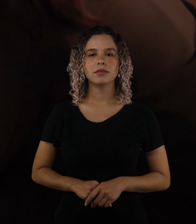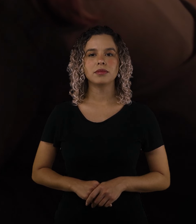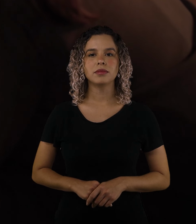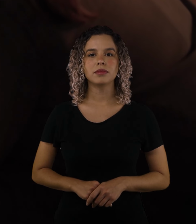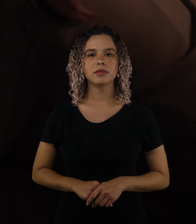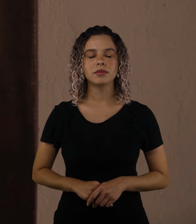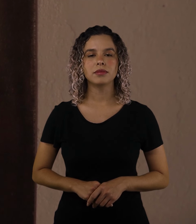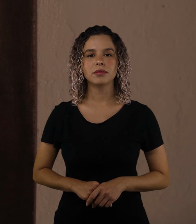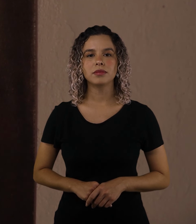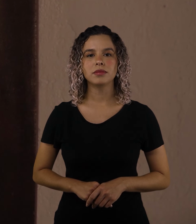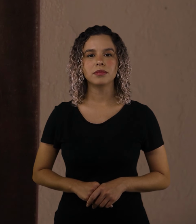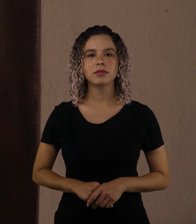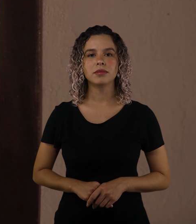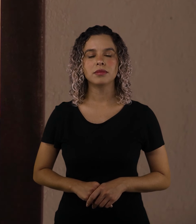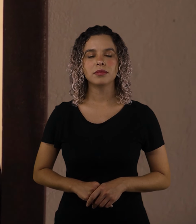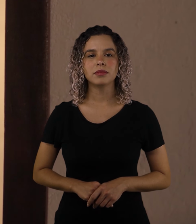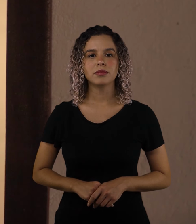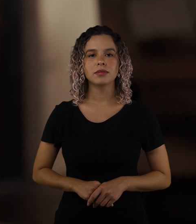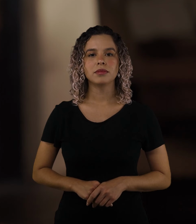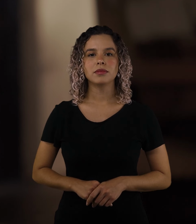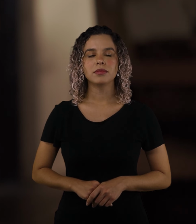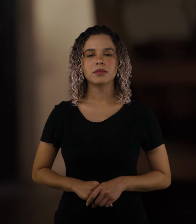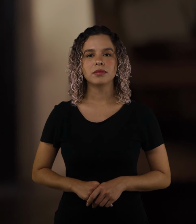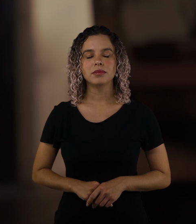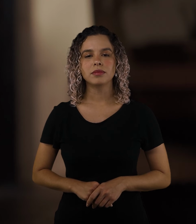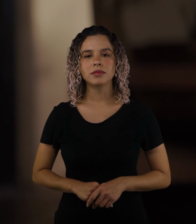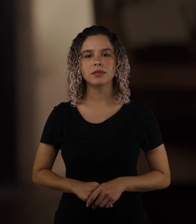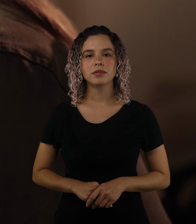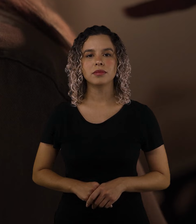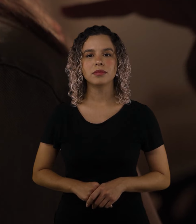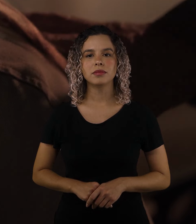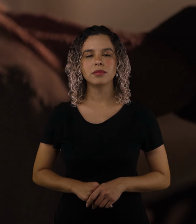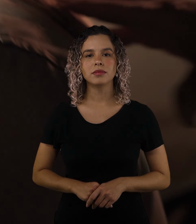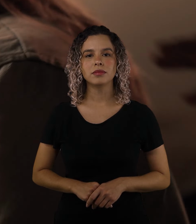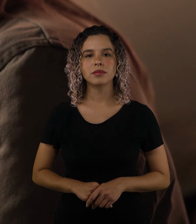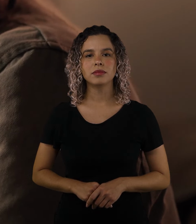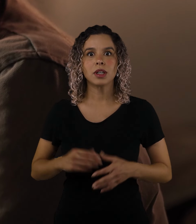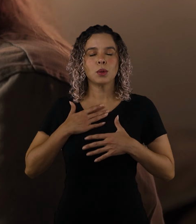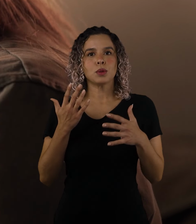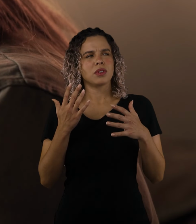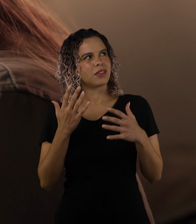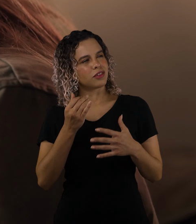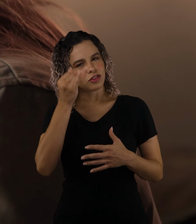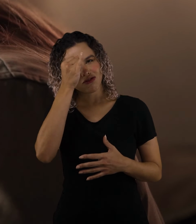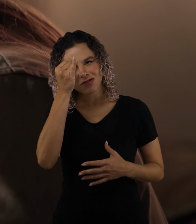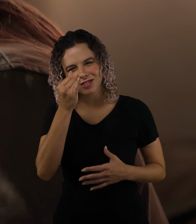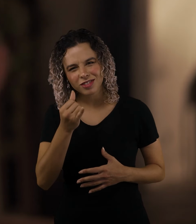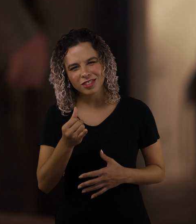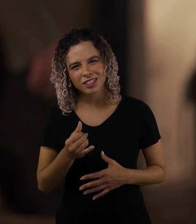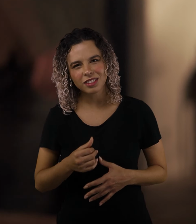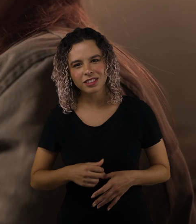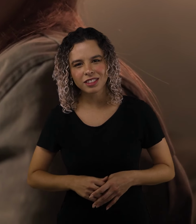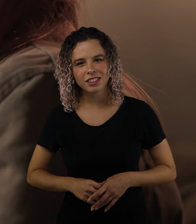caderno, apoiada em uma mesa baixa. Ele usa gorro marrom e blusão cinza. Ele me assusta. Ah, trouxa. Rio